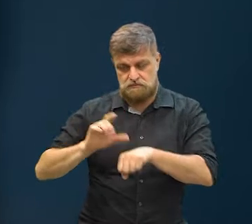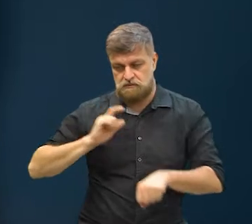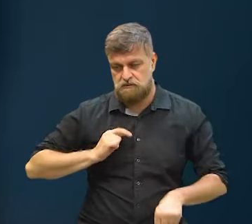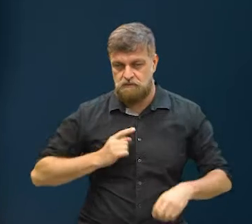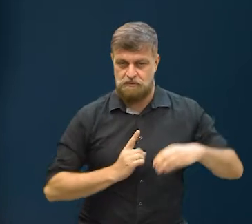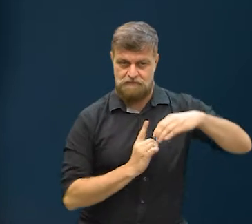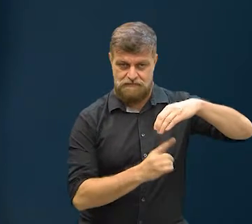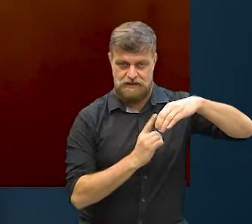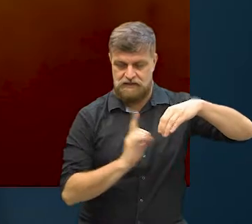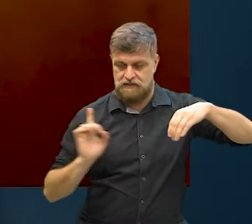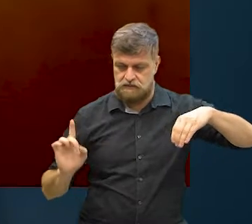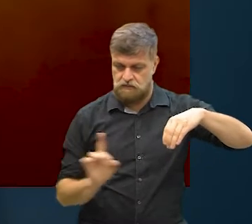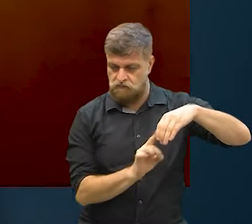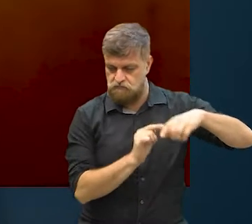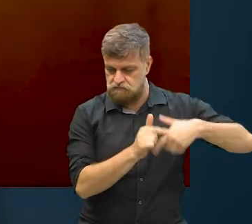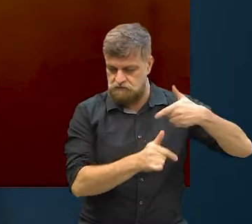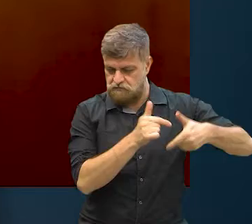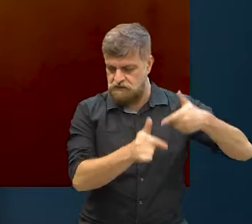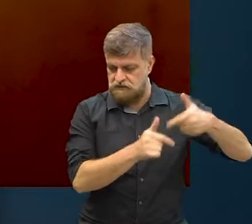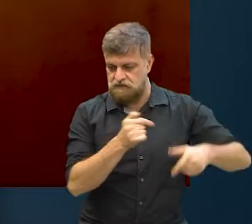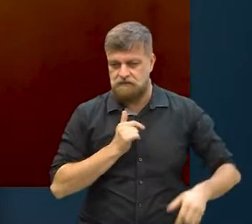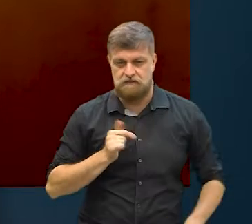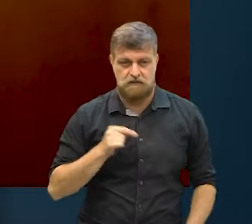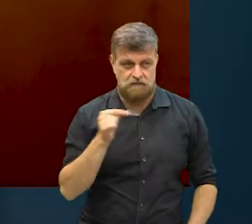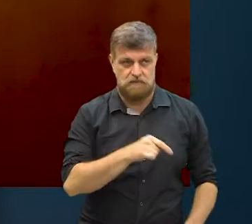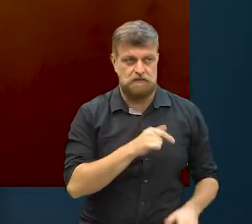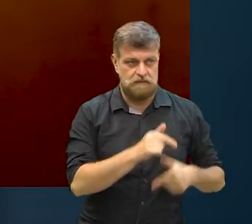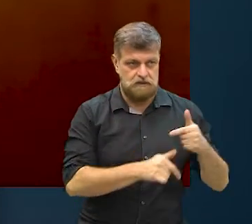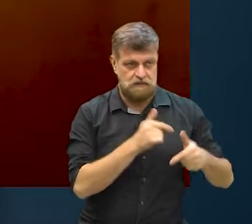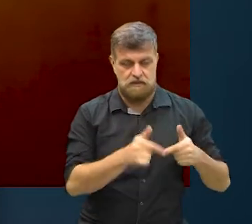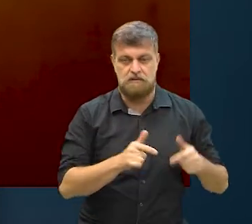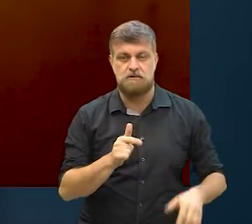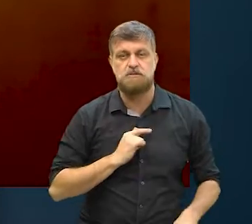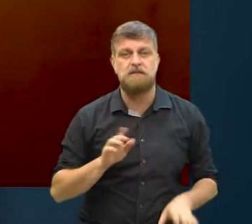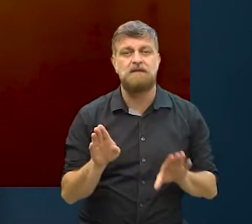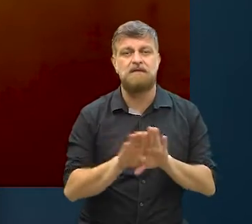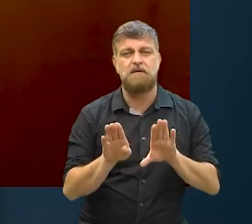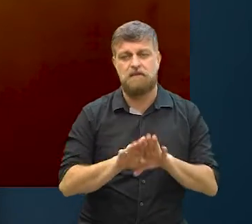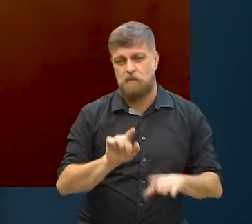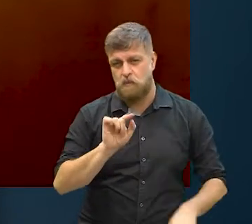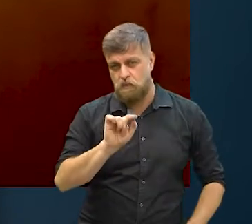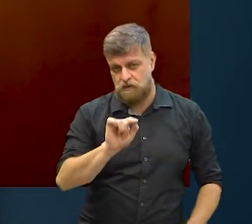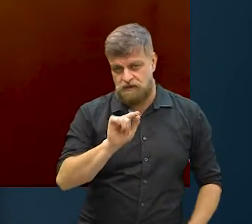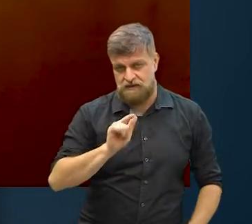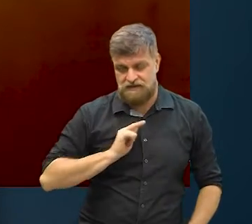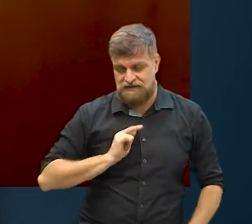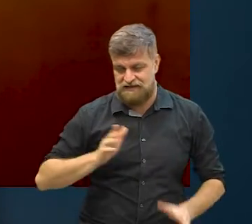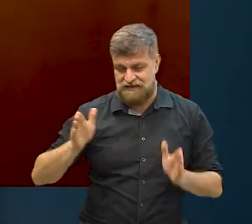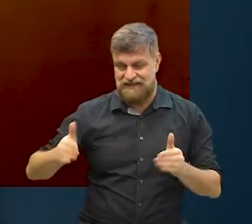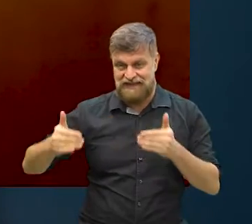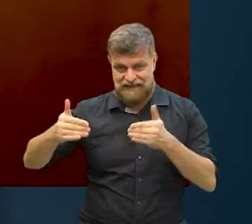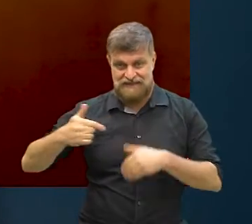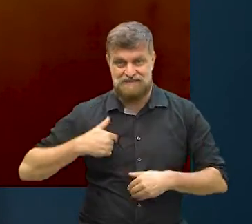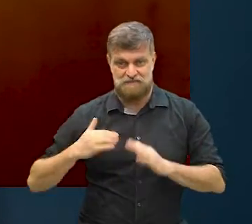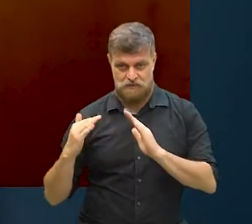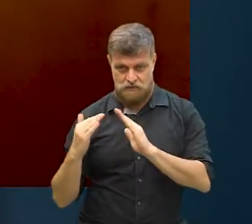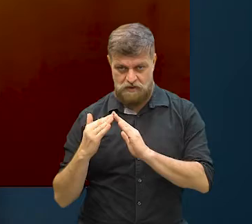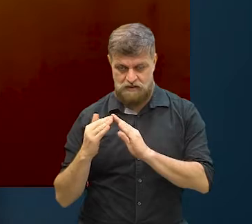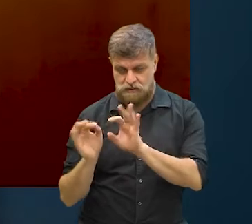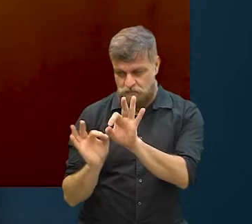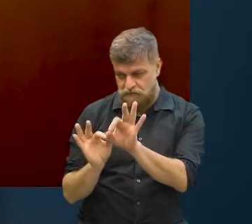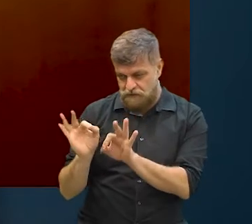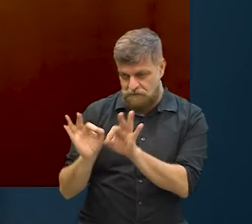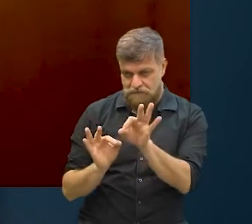Comecei numa clínica. E aí foi aumentando, porque eu trabalhava na clínica e tinha no quarto da minha casa. Eu